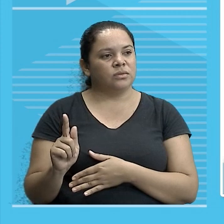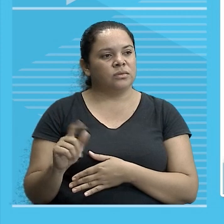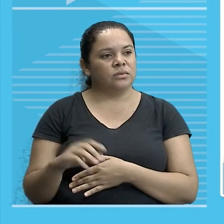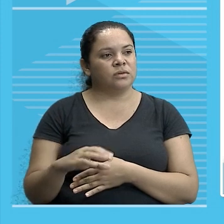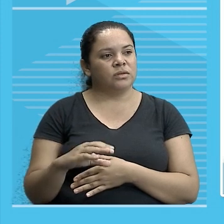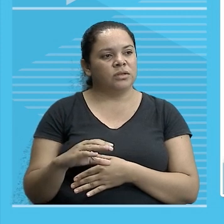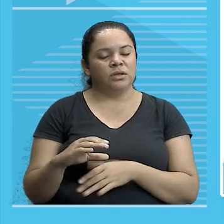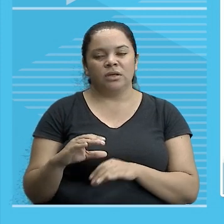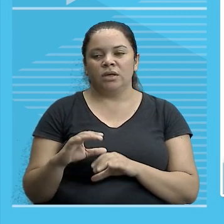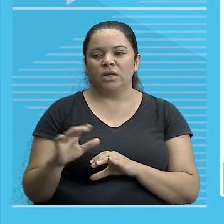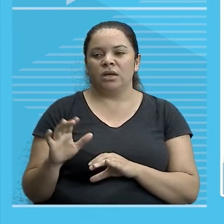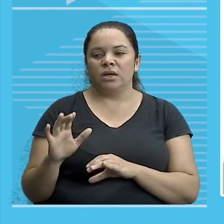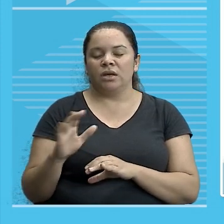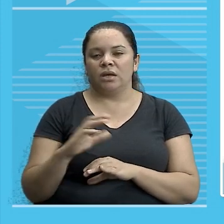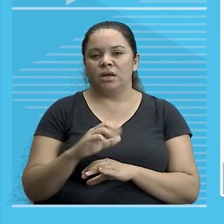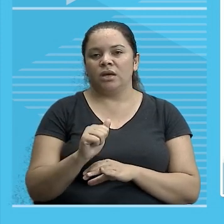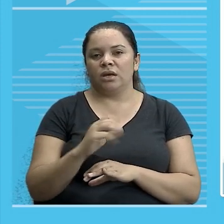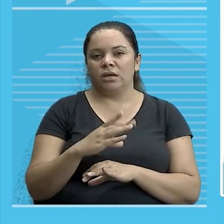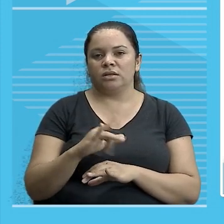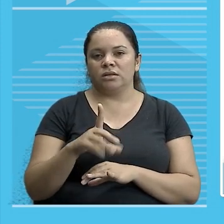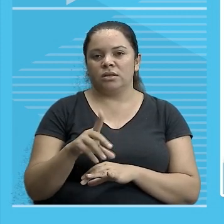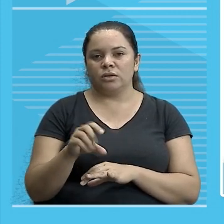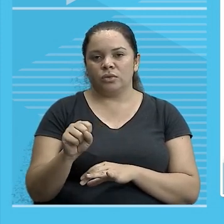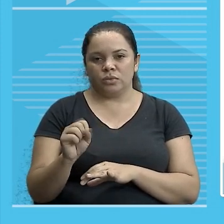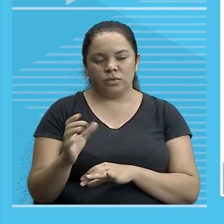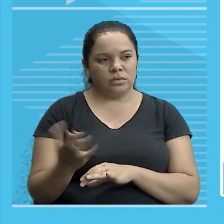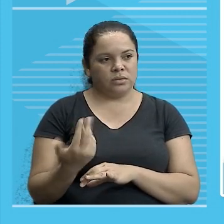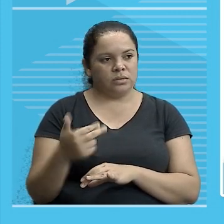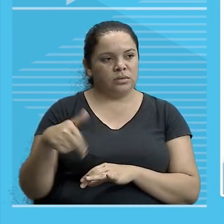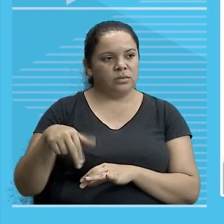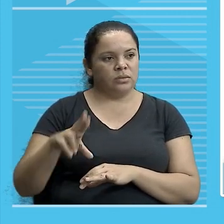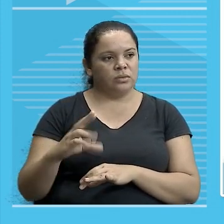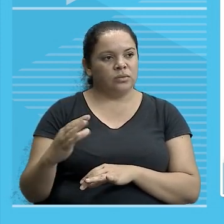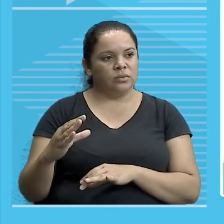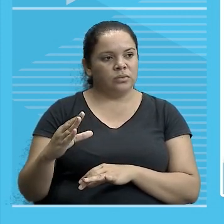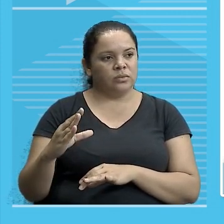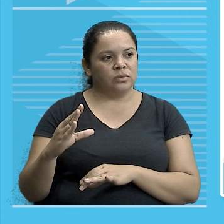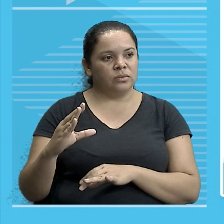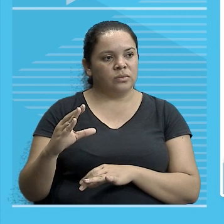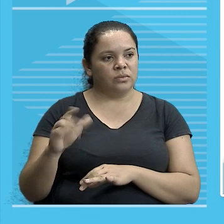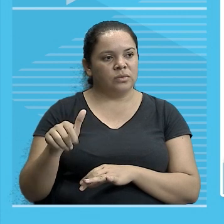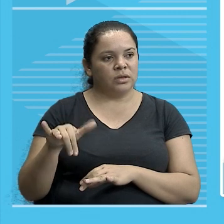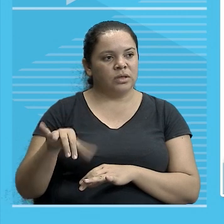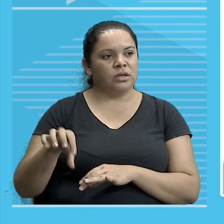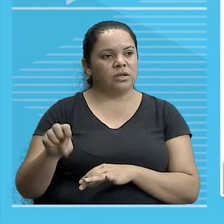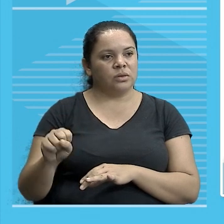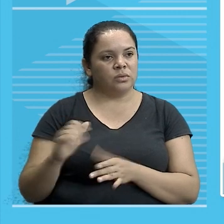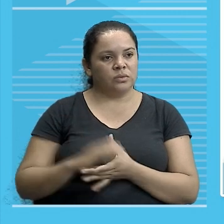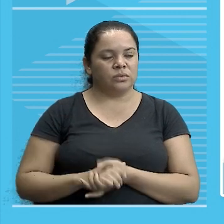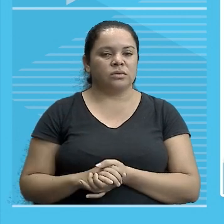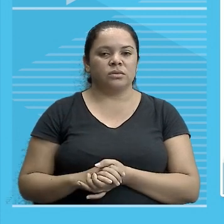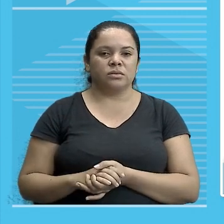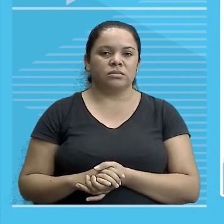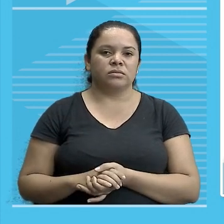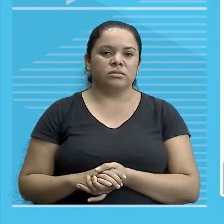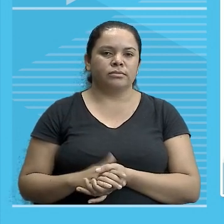Mas essa carne, ela contém células. Essas